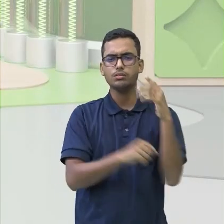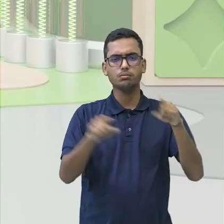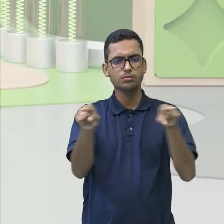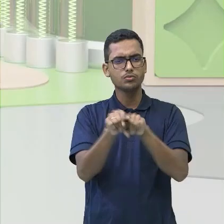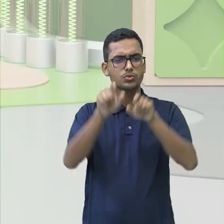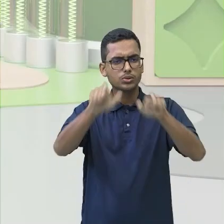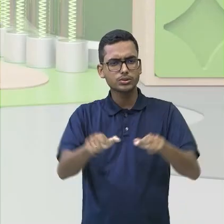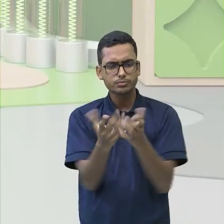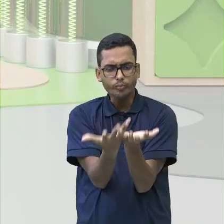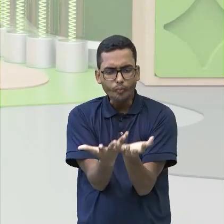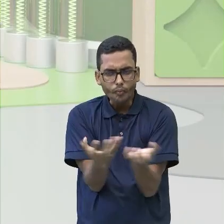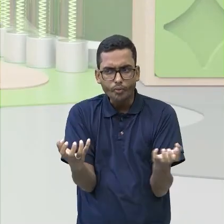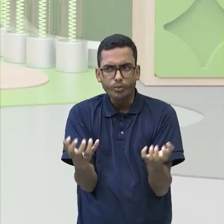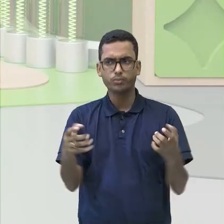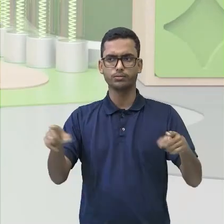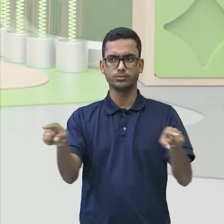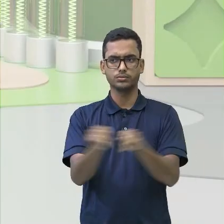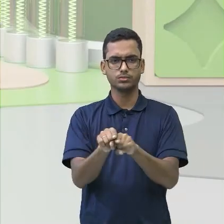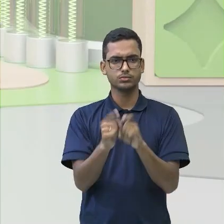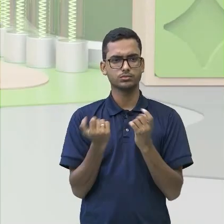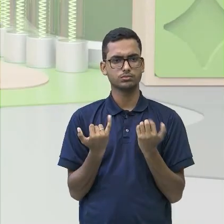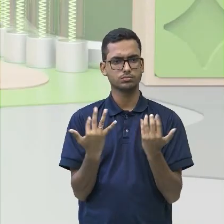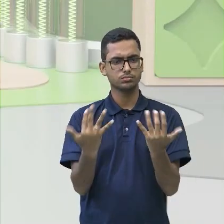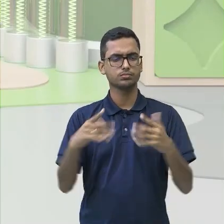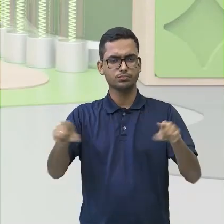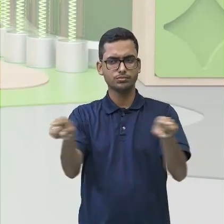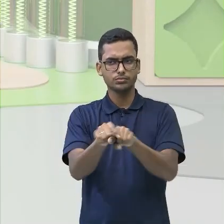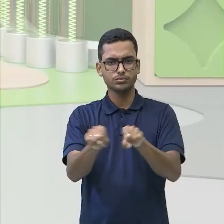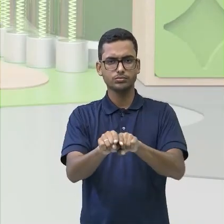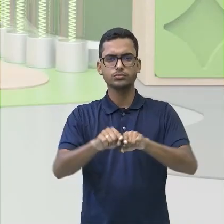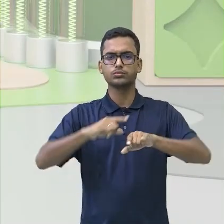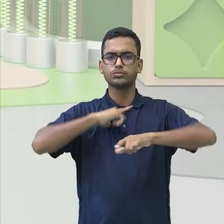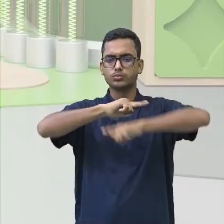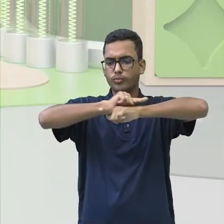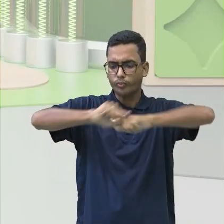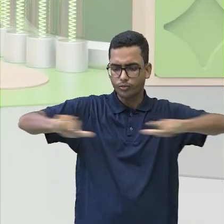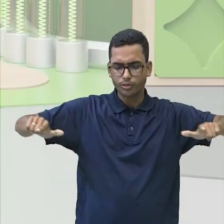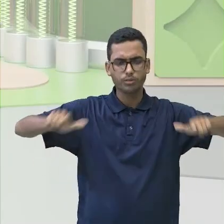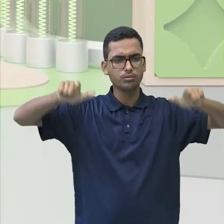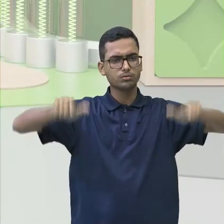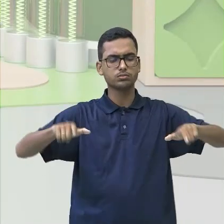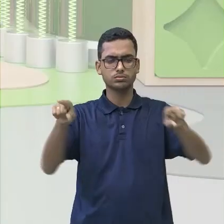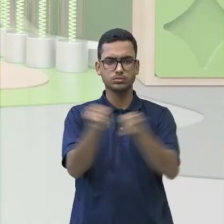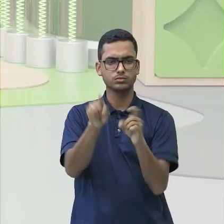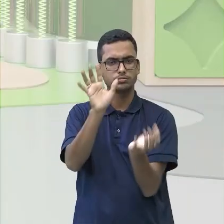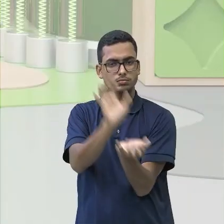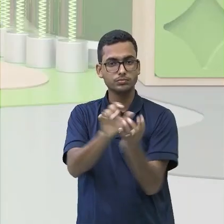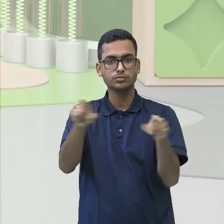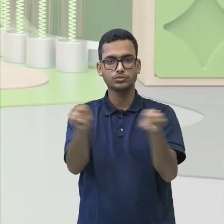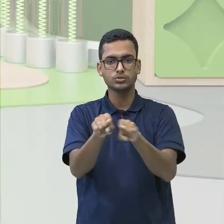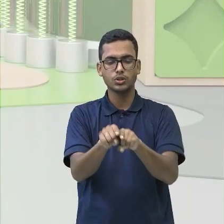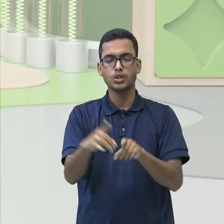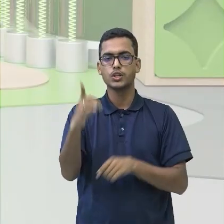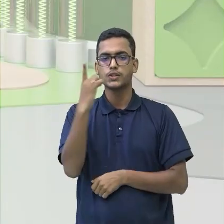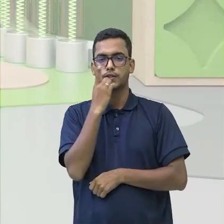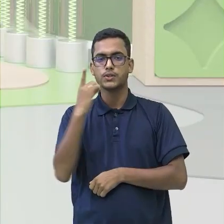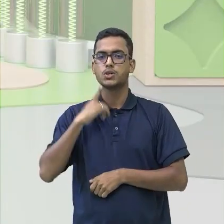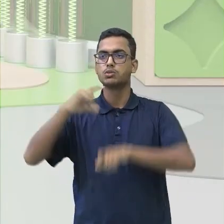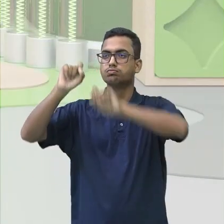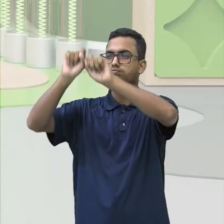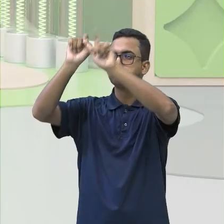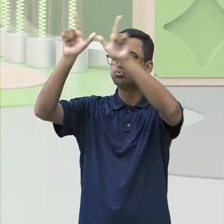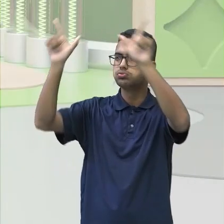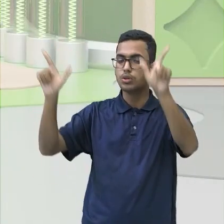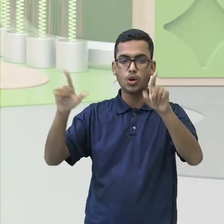que ocupam aí as maiores porções de terra nessa zona tropical. Os dias e as noites têm a mesma duração, principalmente